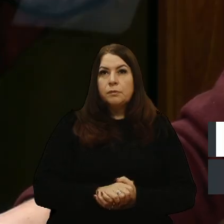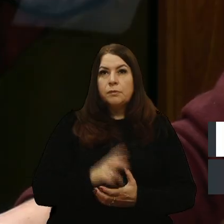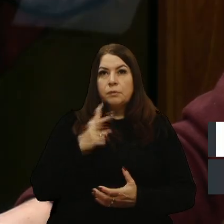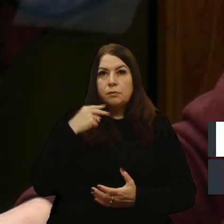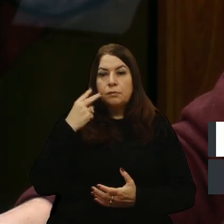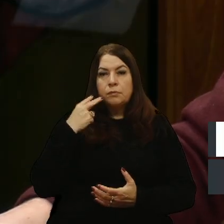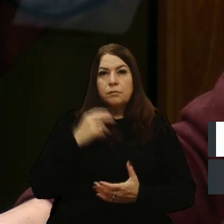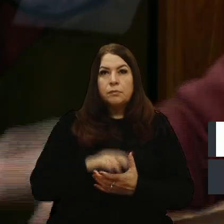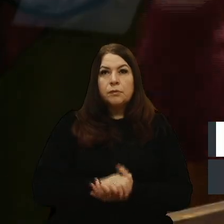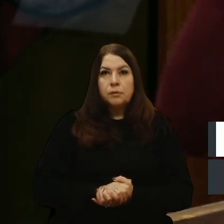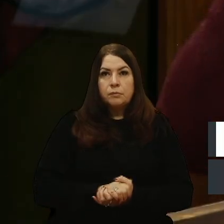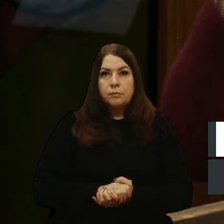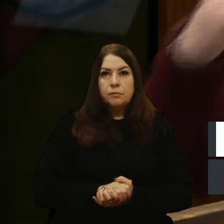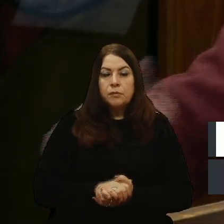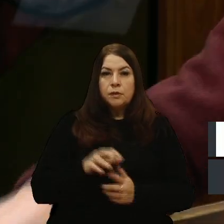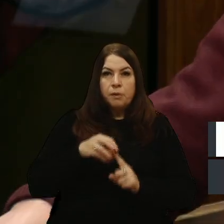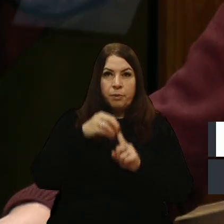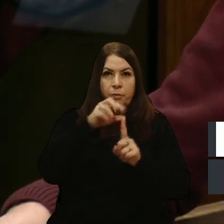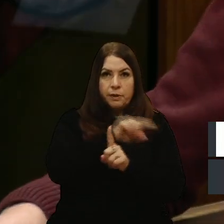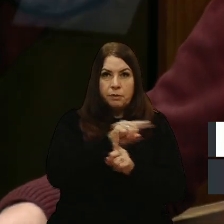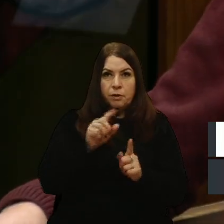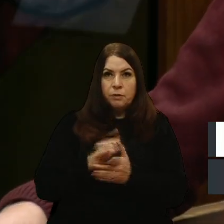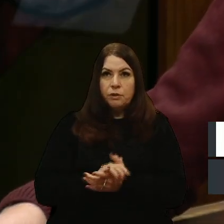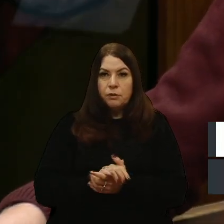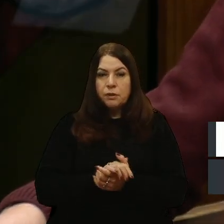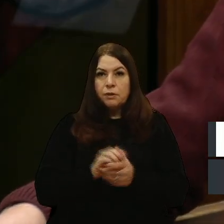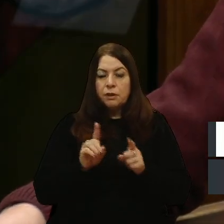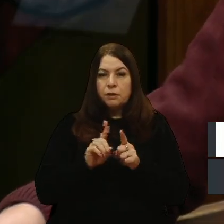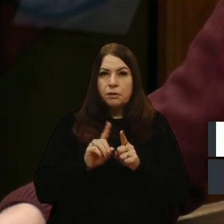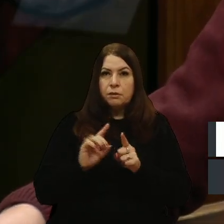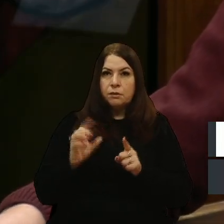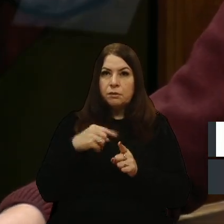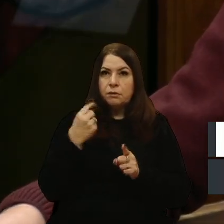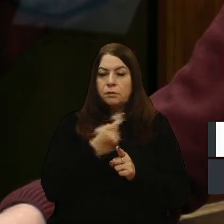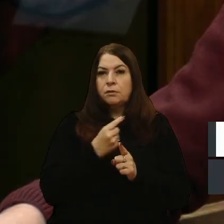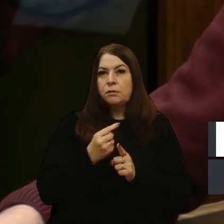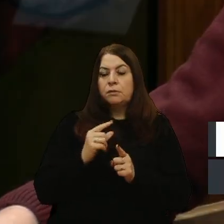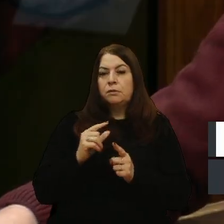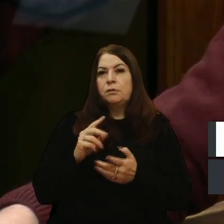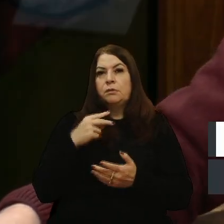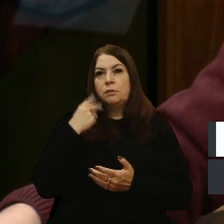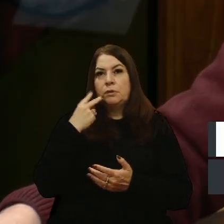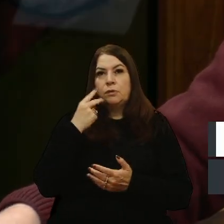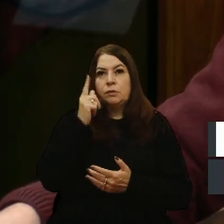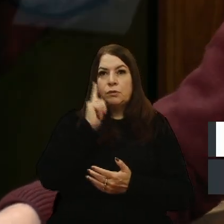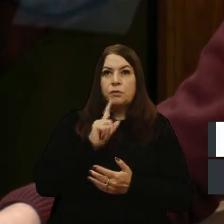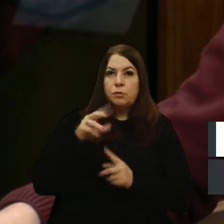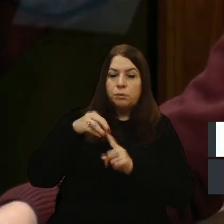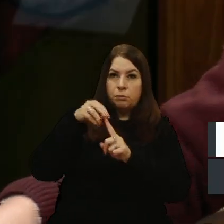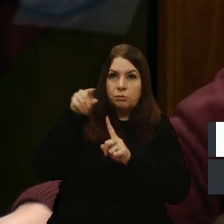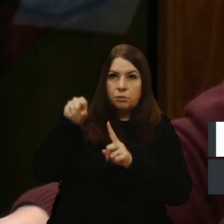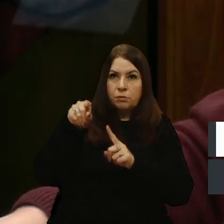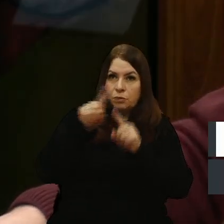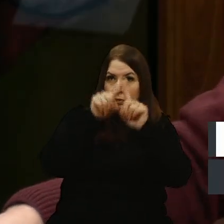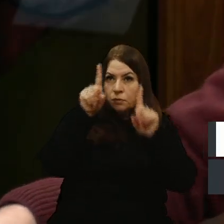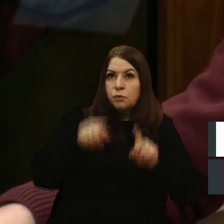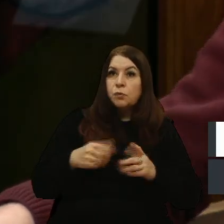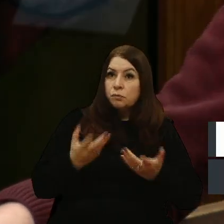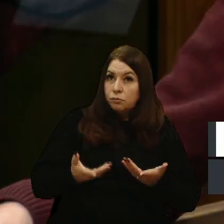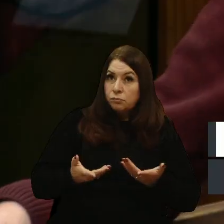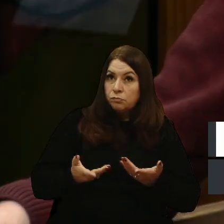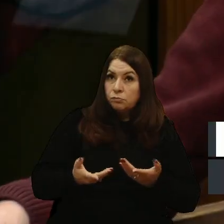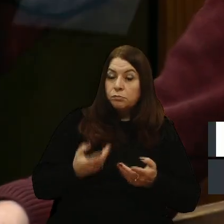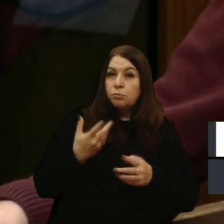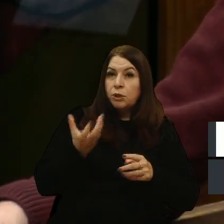vereador e principalmente dos colegas, vereador Lucas, do senhor, dos servidores. Porque